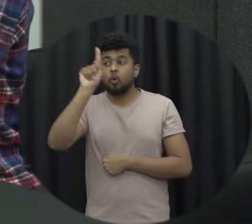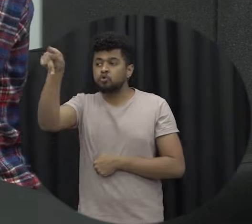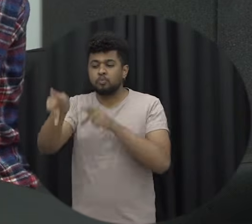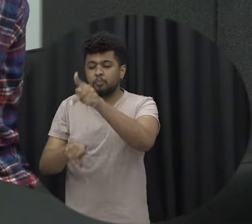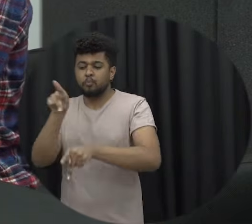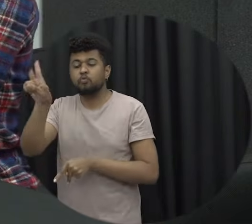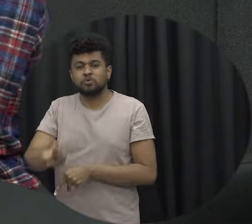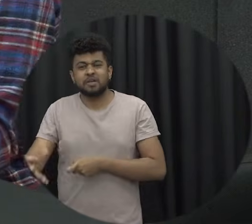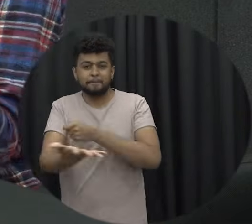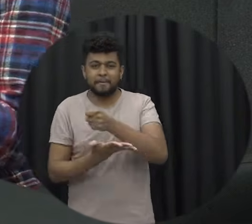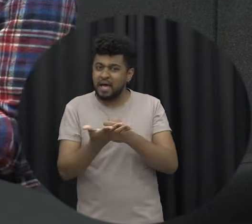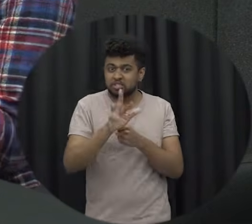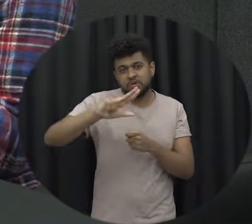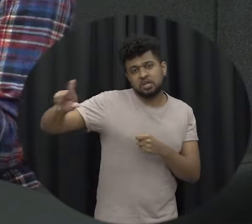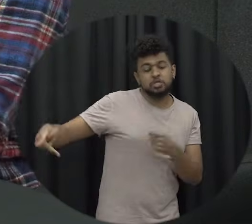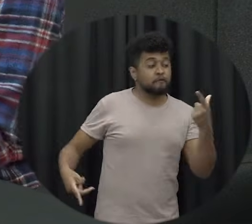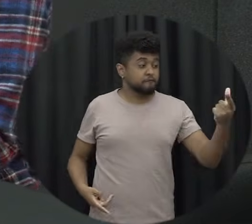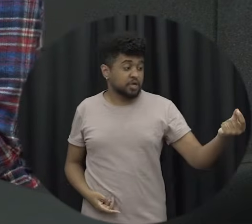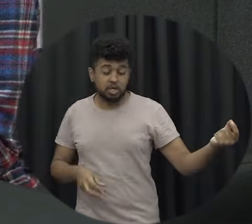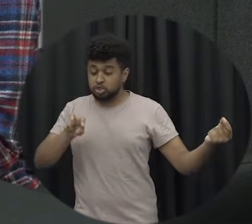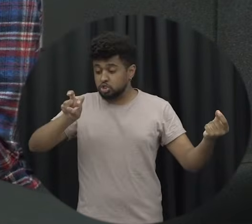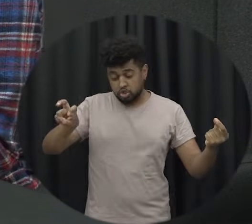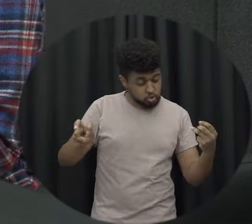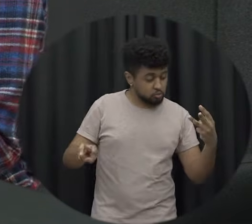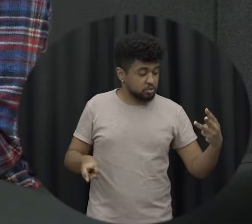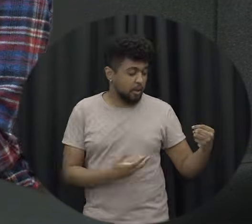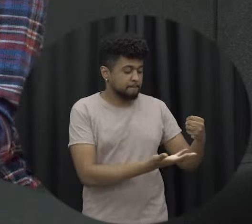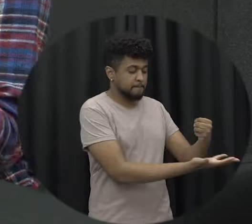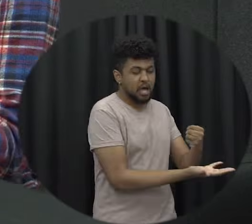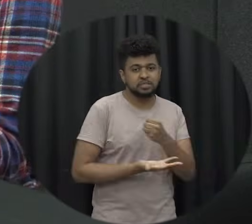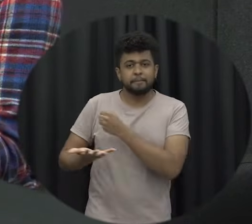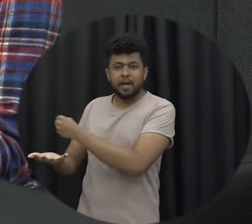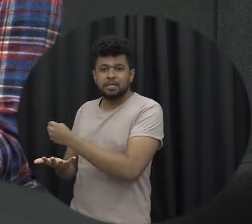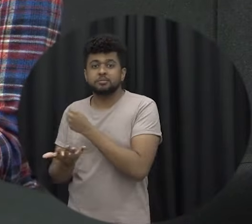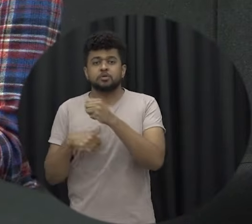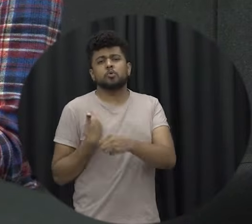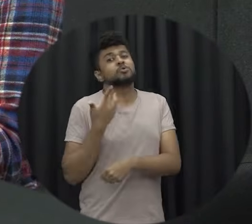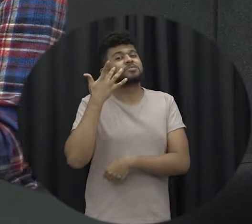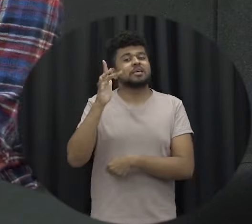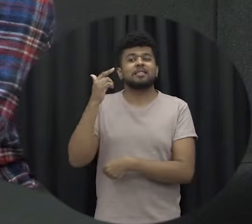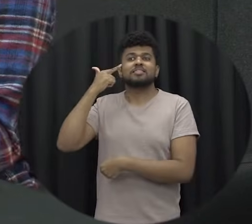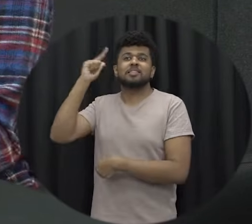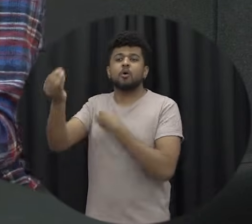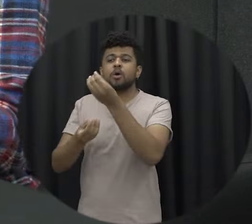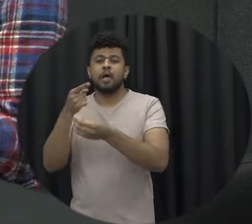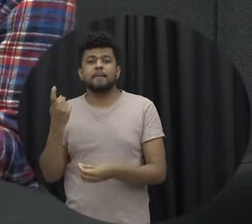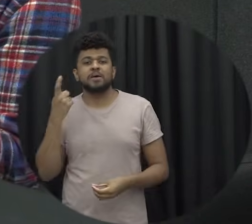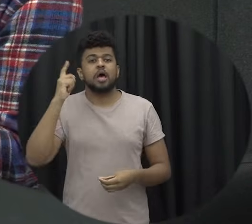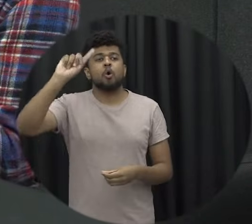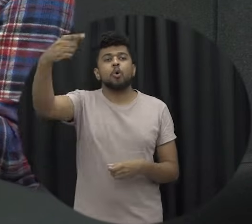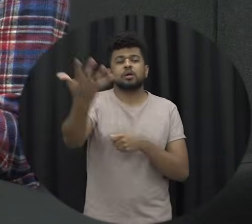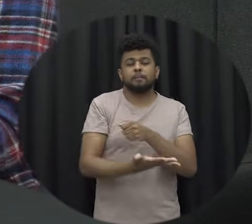5, base 3, e a gente muitas vezes não faz ideia do que é pensar, né, nessas outras bases, né? Você tem um sistema binário